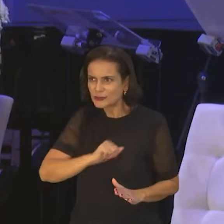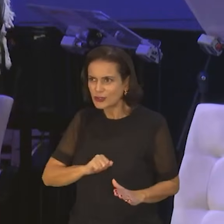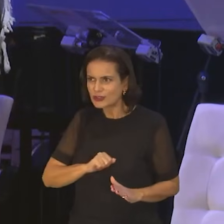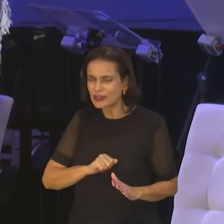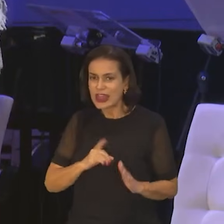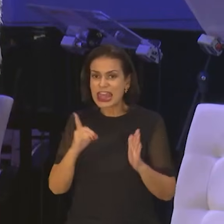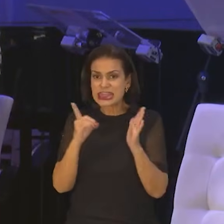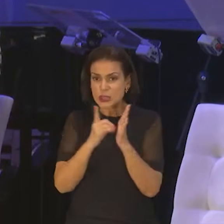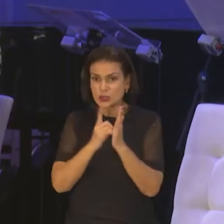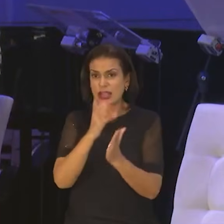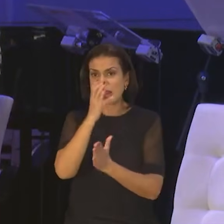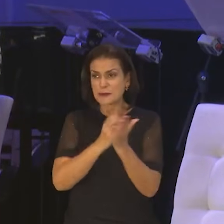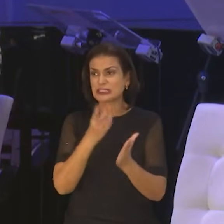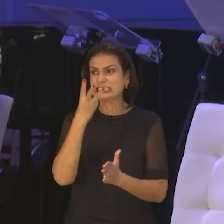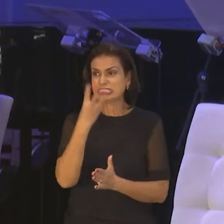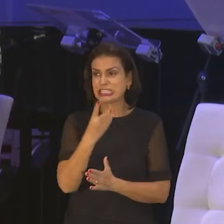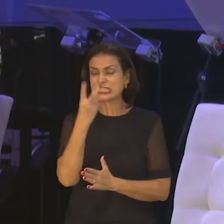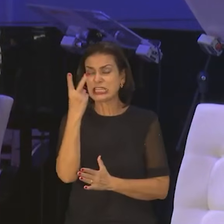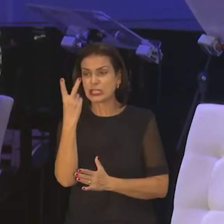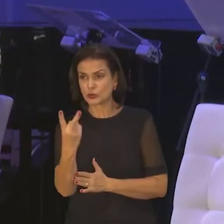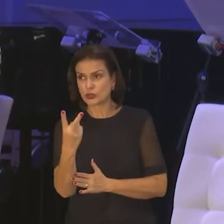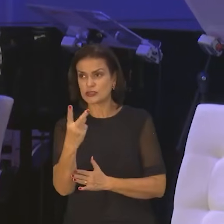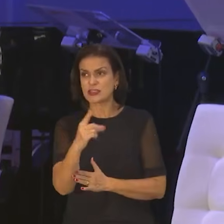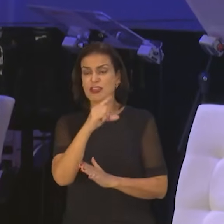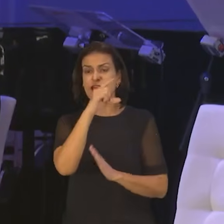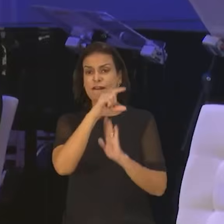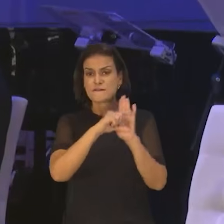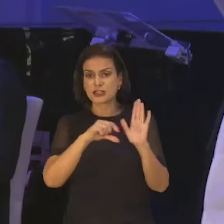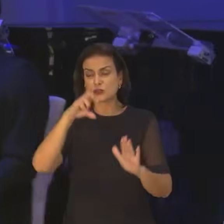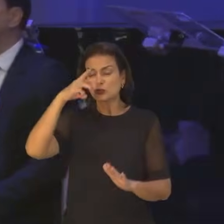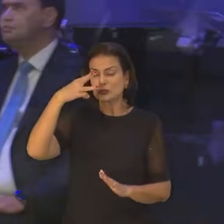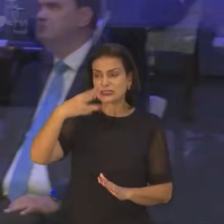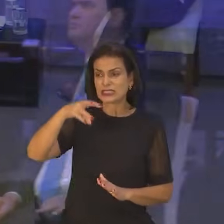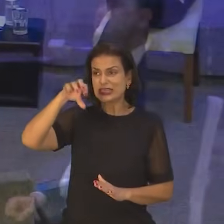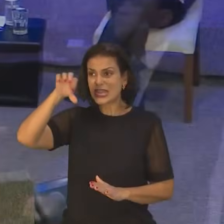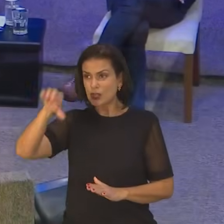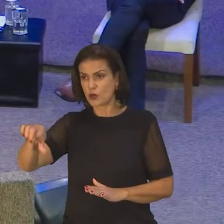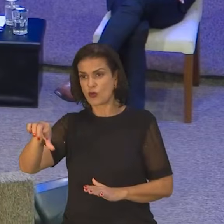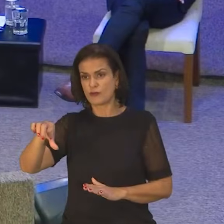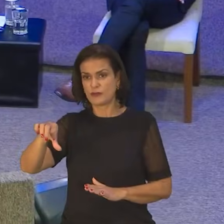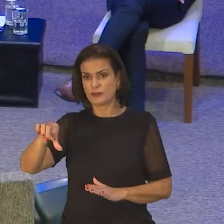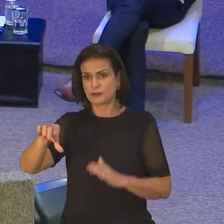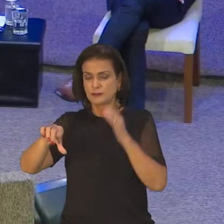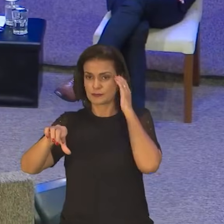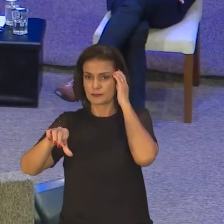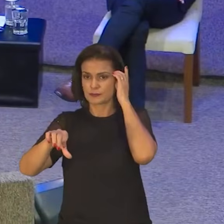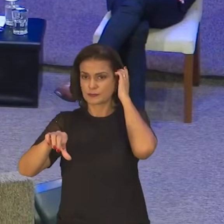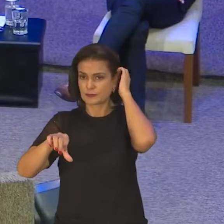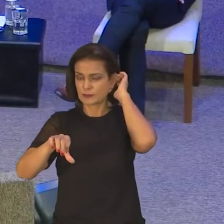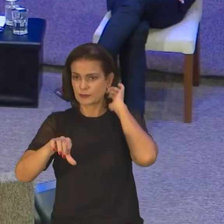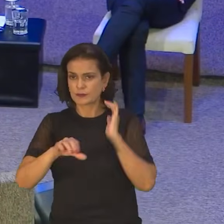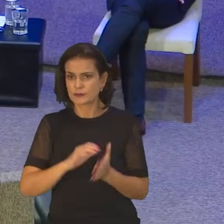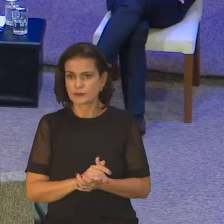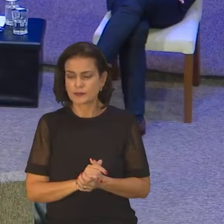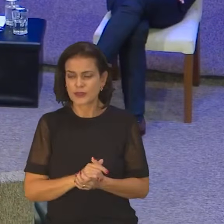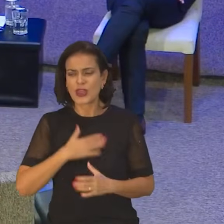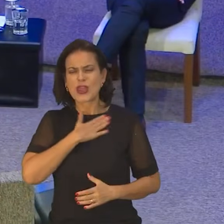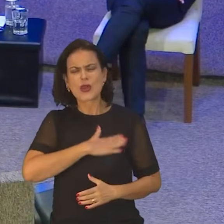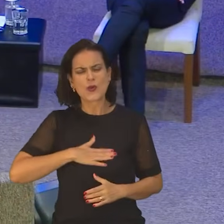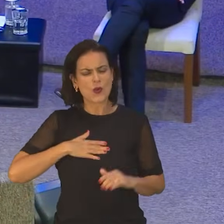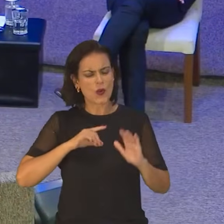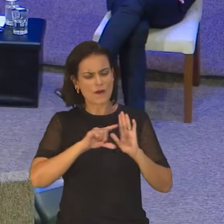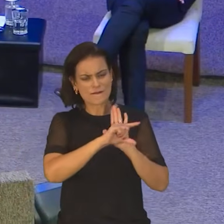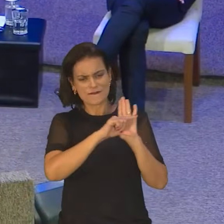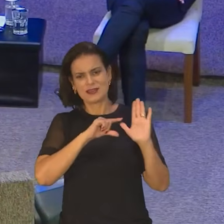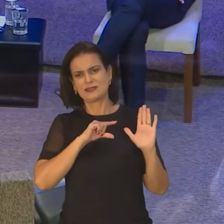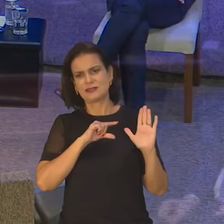Deuteronômio 32, 10, disse assim, 32, 39. Capítulo 32, versículo 39. Eu gosto muito